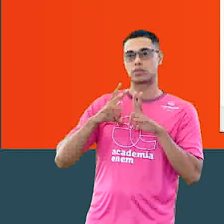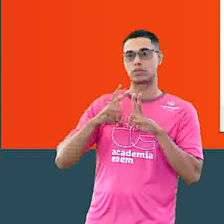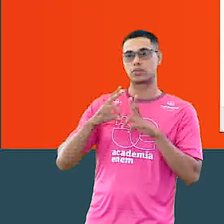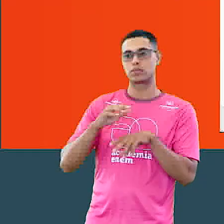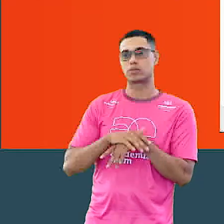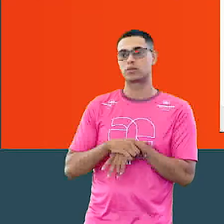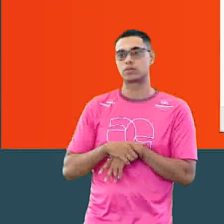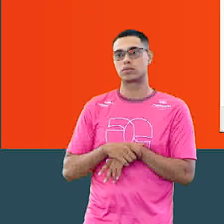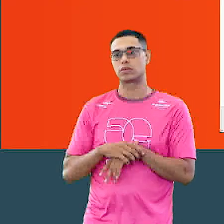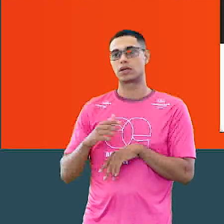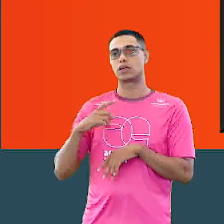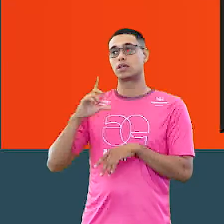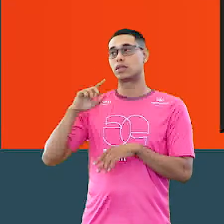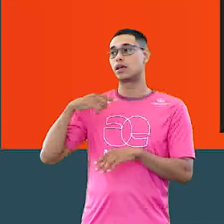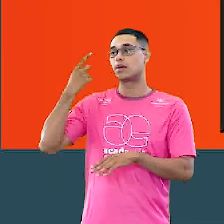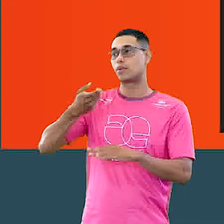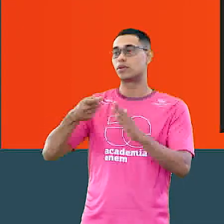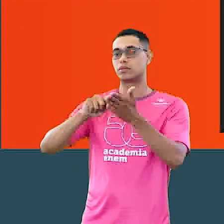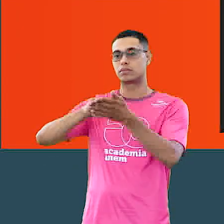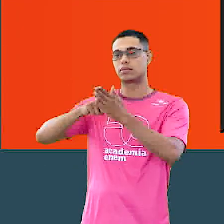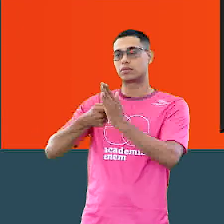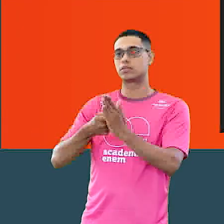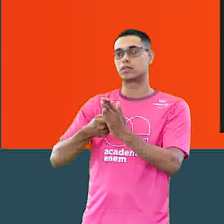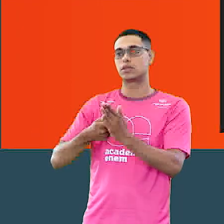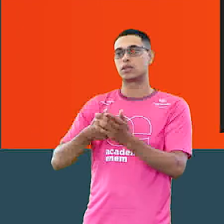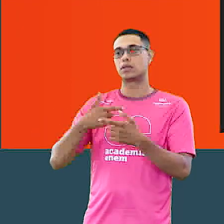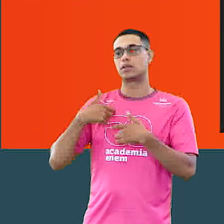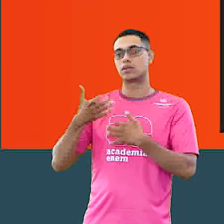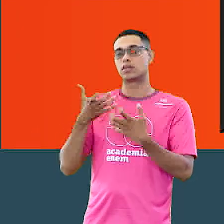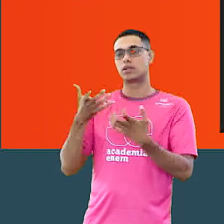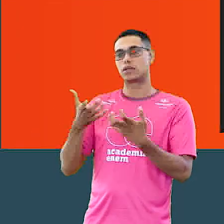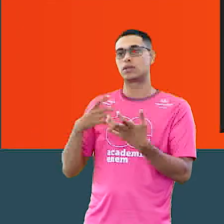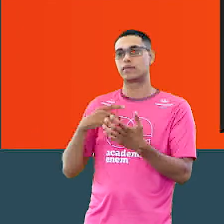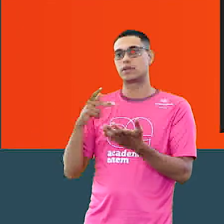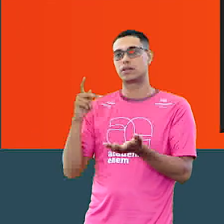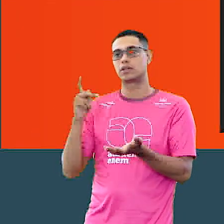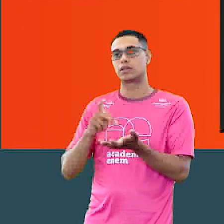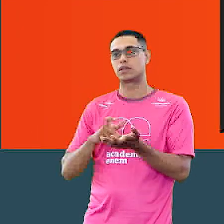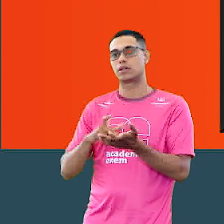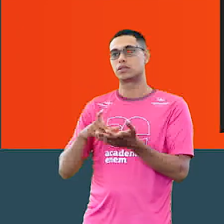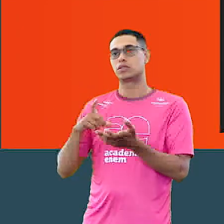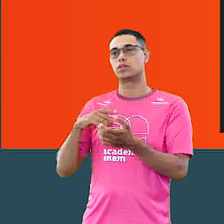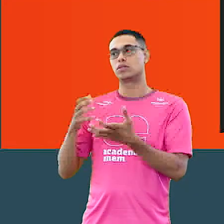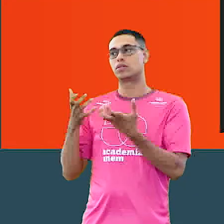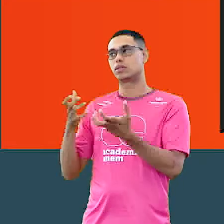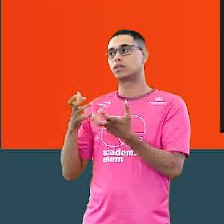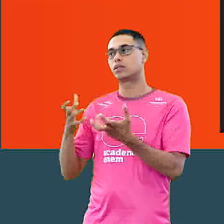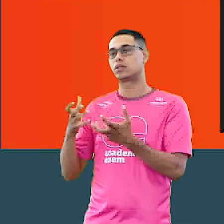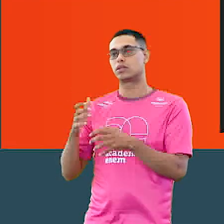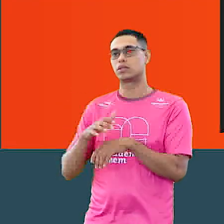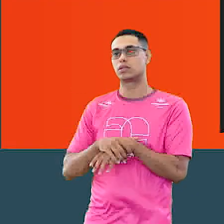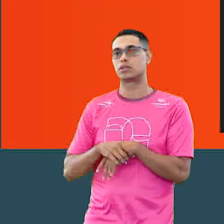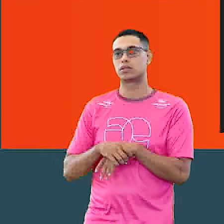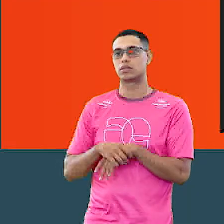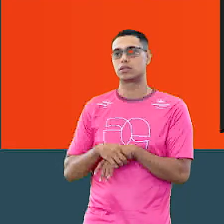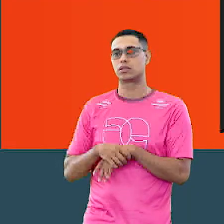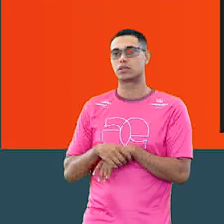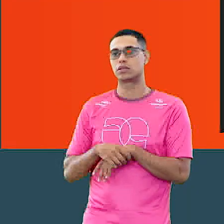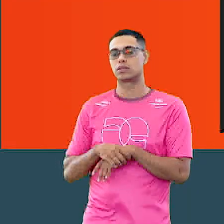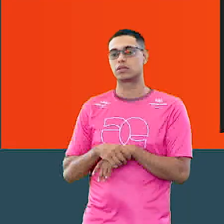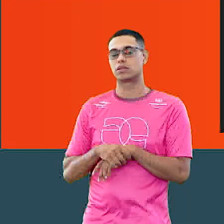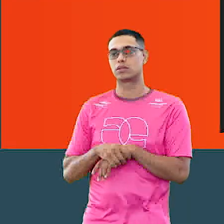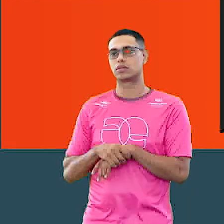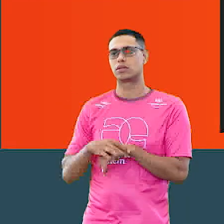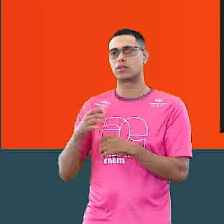Certo. Aí eu tranquei. Como é que eu posso ingressar nessa mesma faculdade na universidade? Na